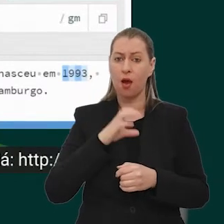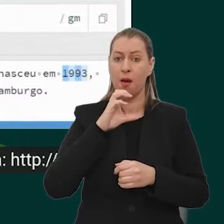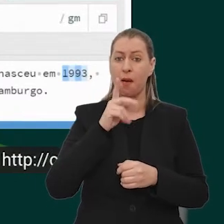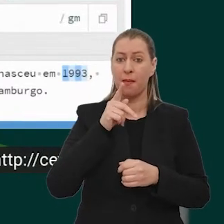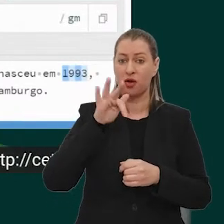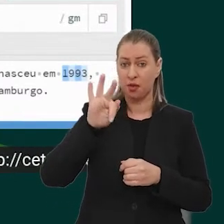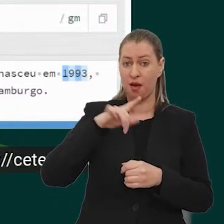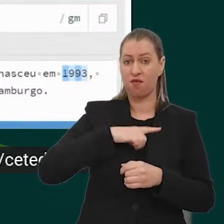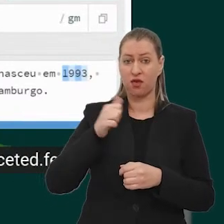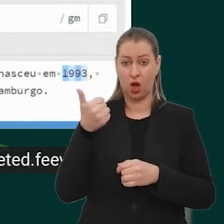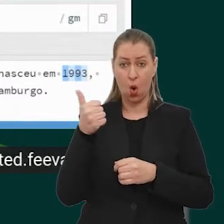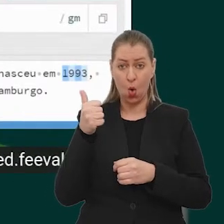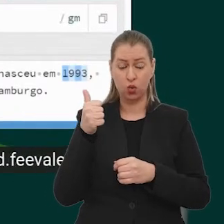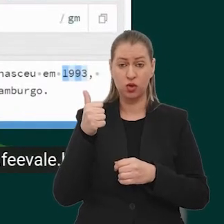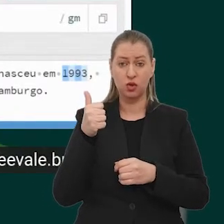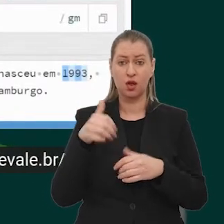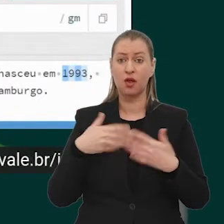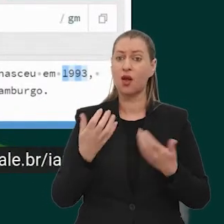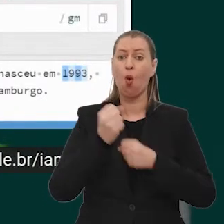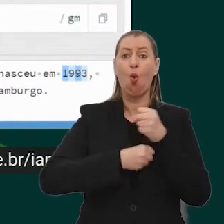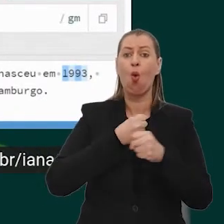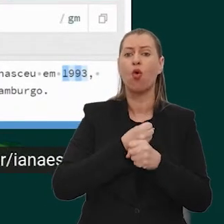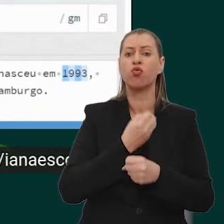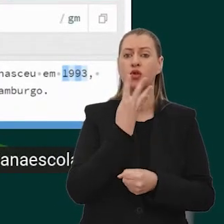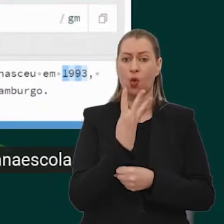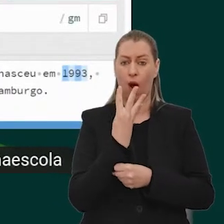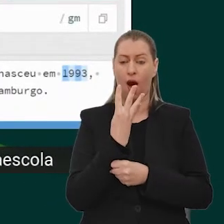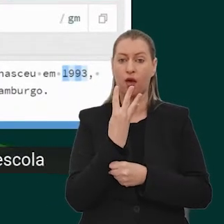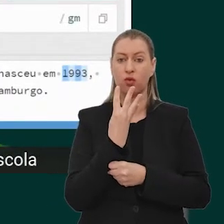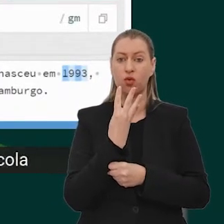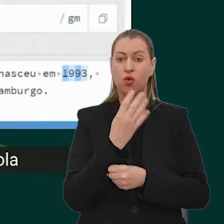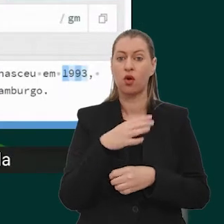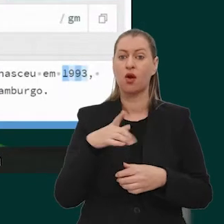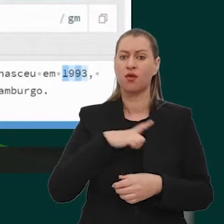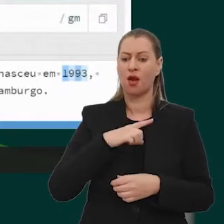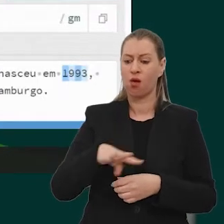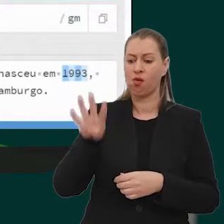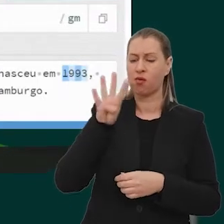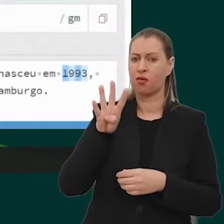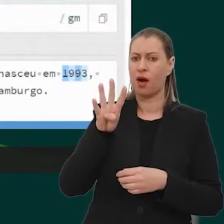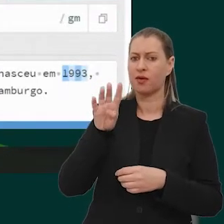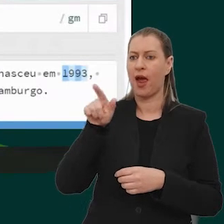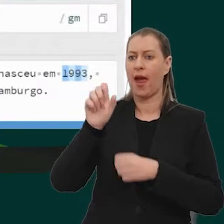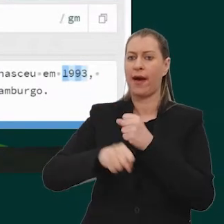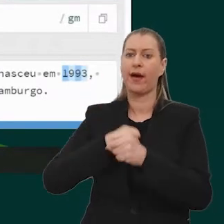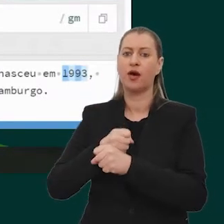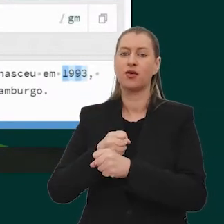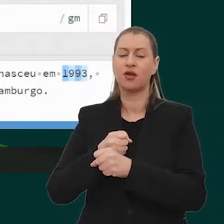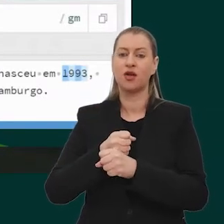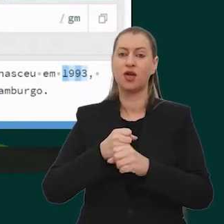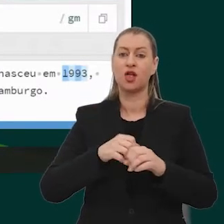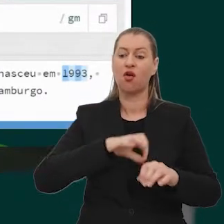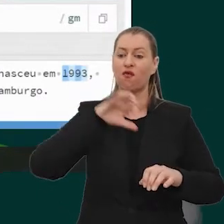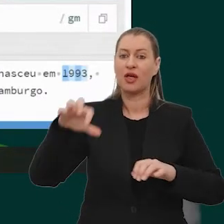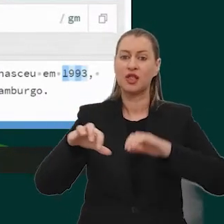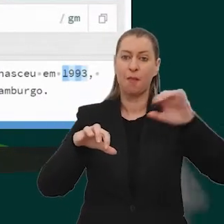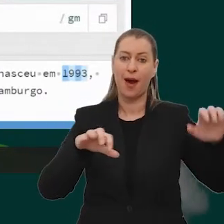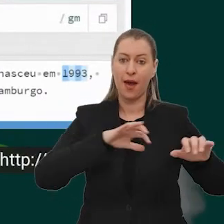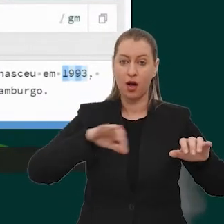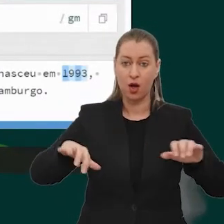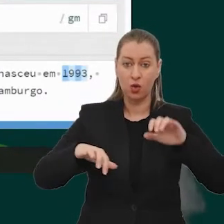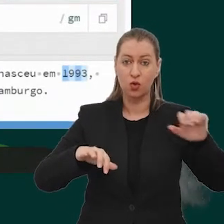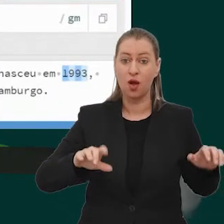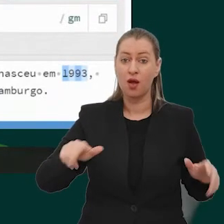tem 11, então ele é CPF. Aí o ano tem 4, então quando vem 4, opa, então é ano. E vai separando. Depois ele vai pegar